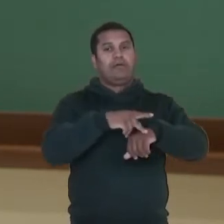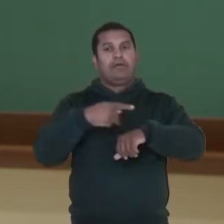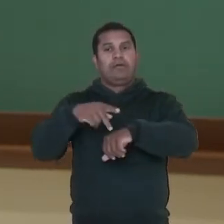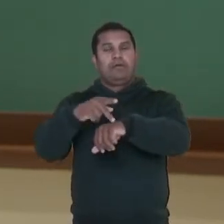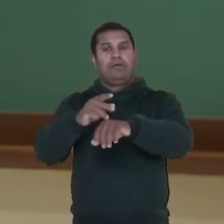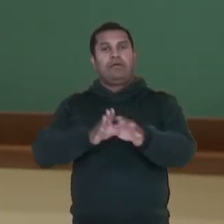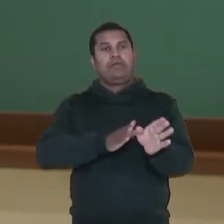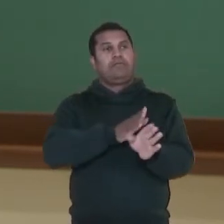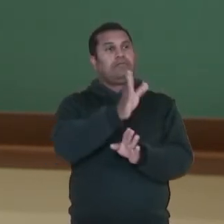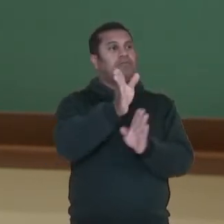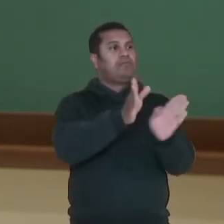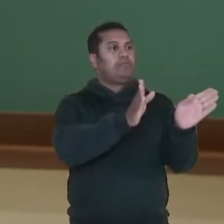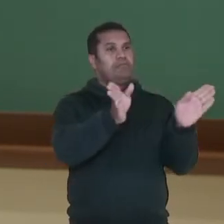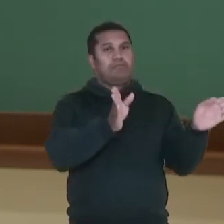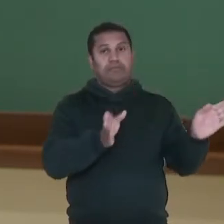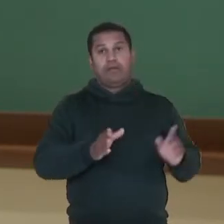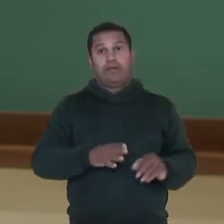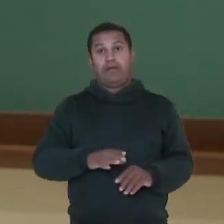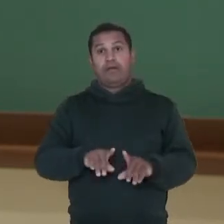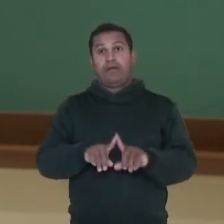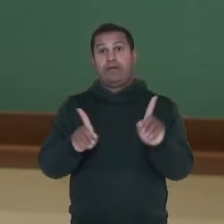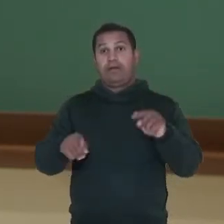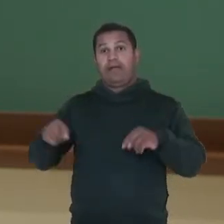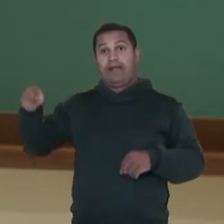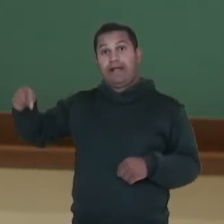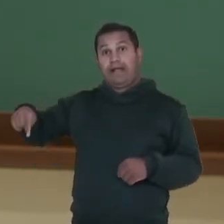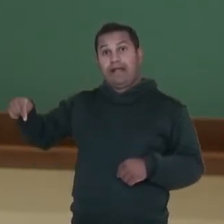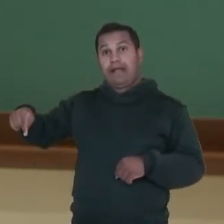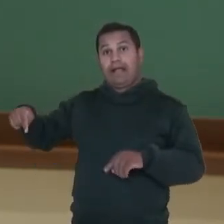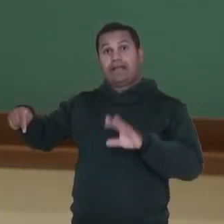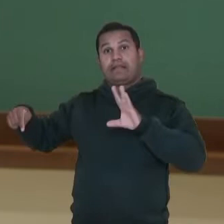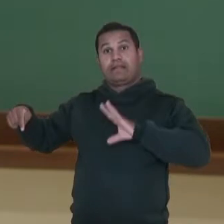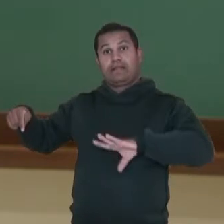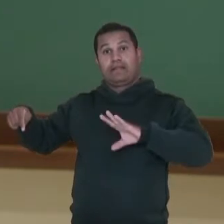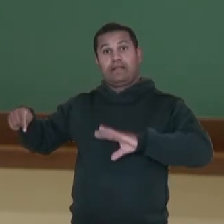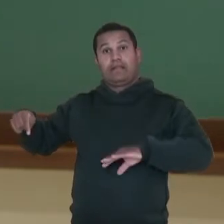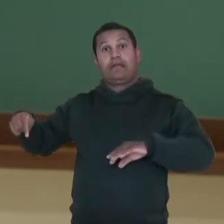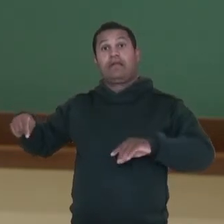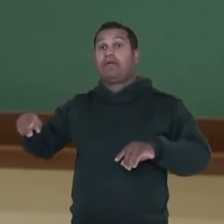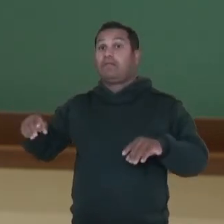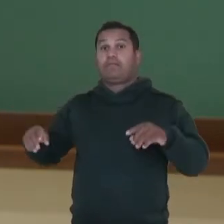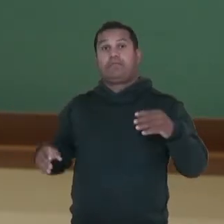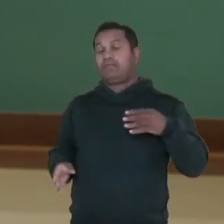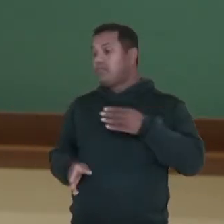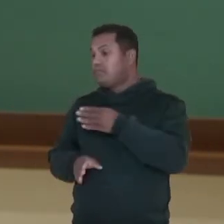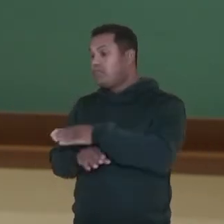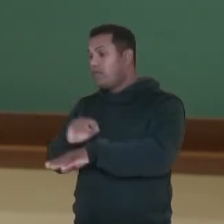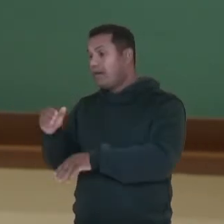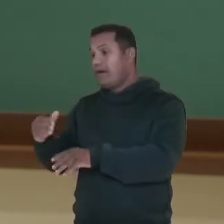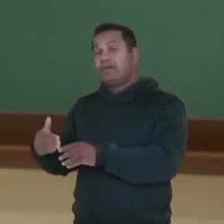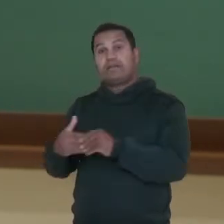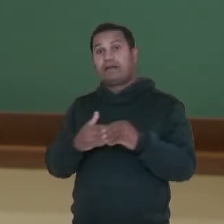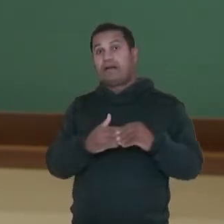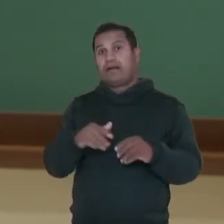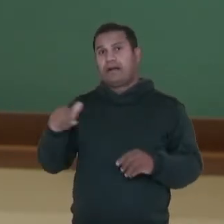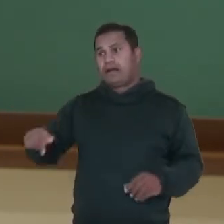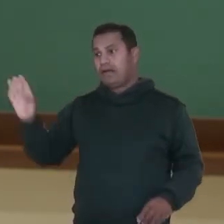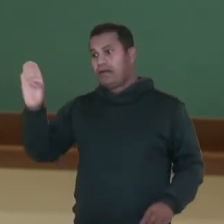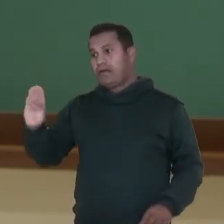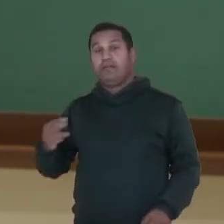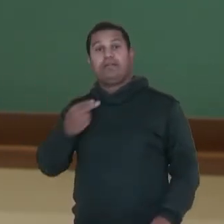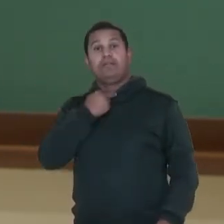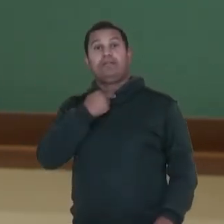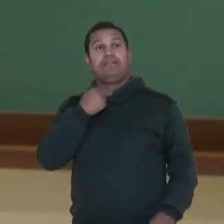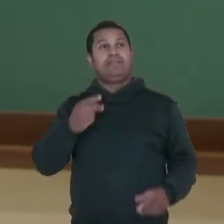acordos diplomáticos. Mas aqui no Brasil, na colônia, não poderia nem aportar navios com outras bandeiras. Então esse era o